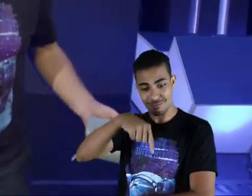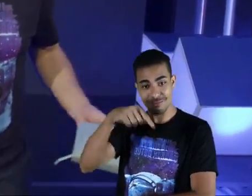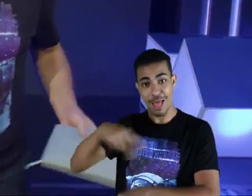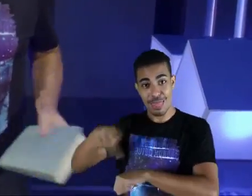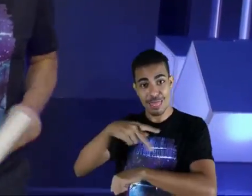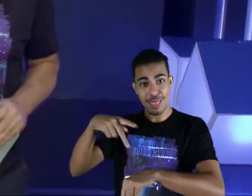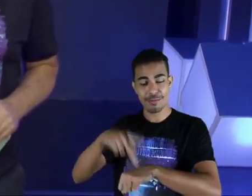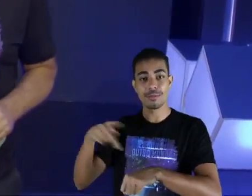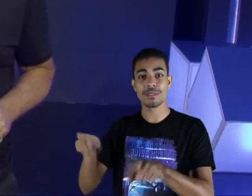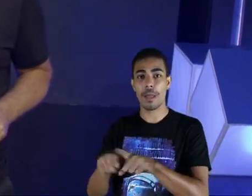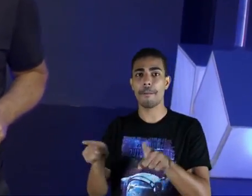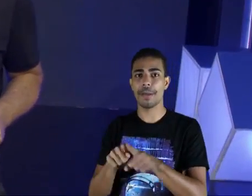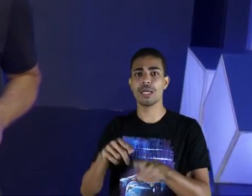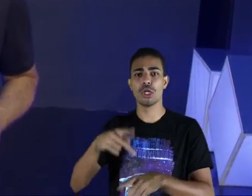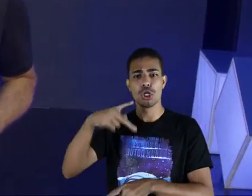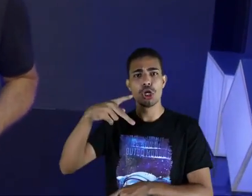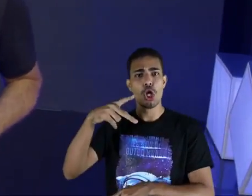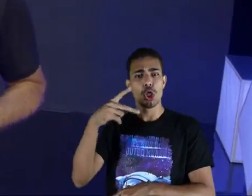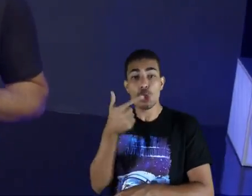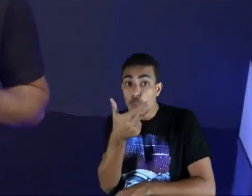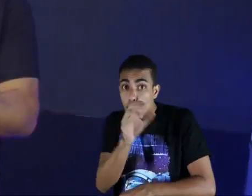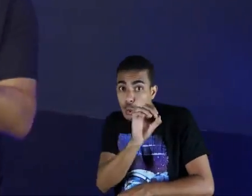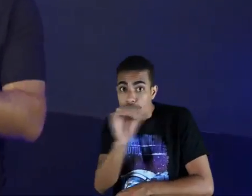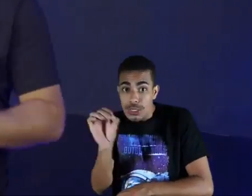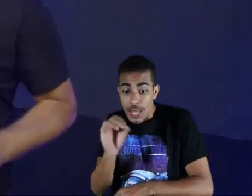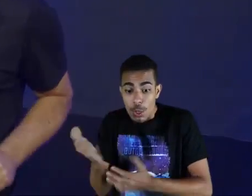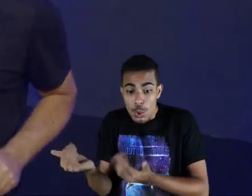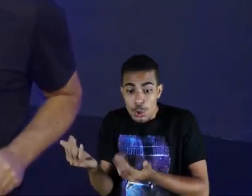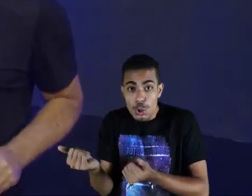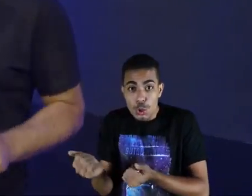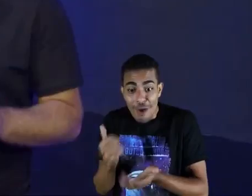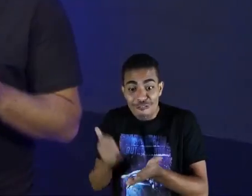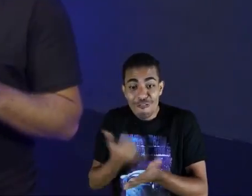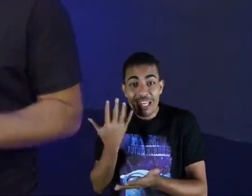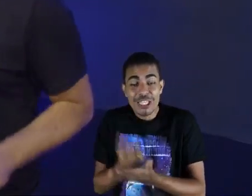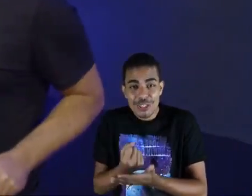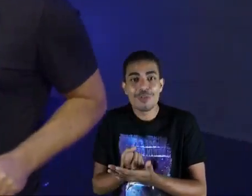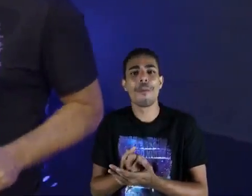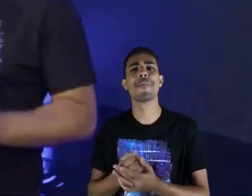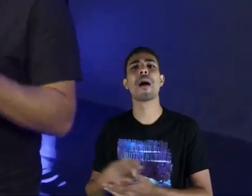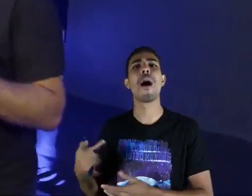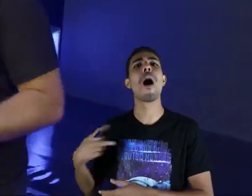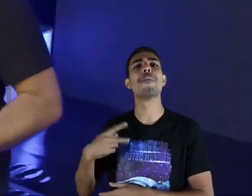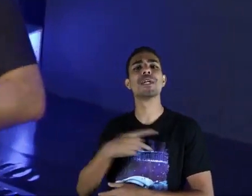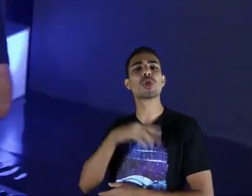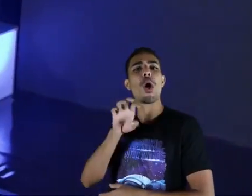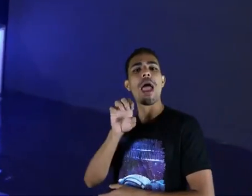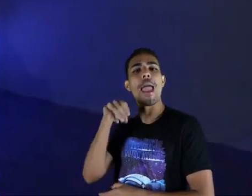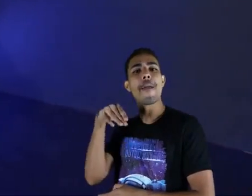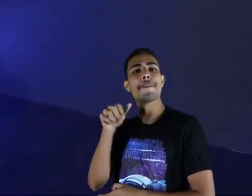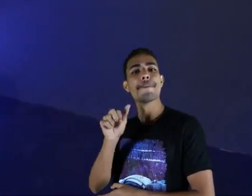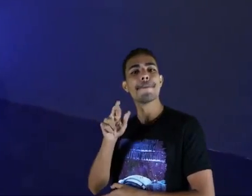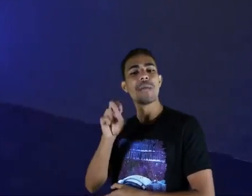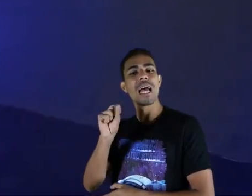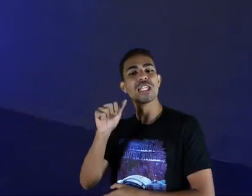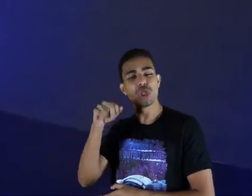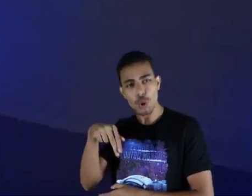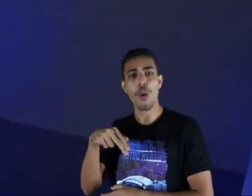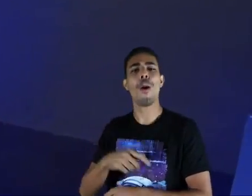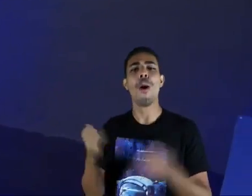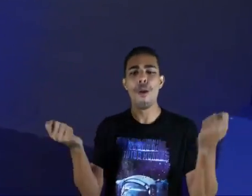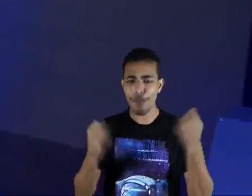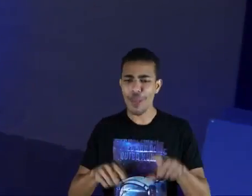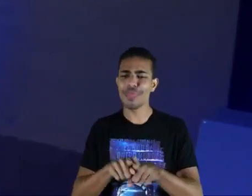de 200 jovens também inscritos da área do Paraguai. Pastor Everson, manda seu abraço em guarani, em espanhol,